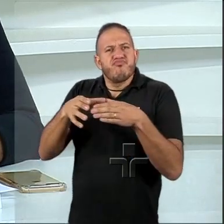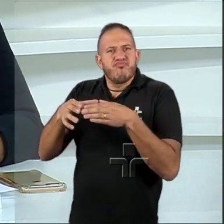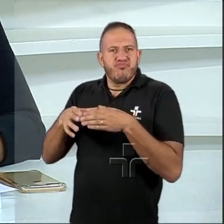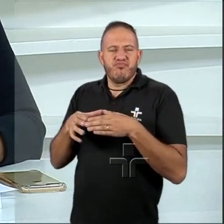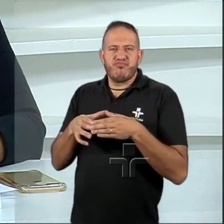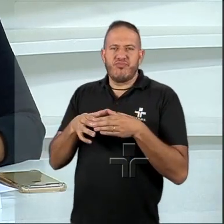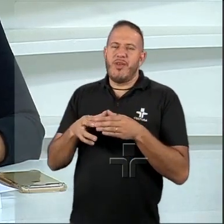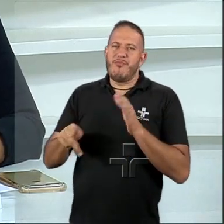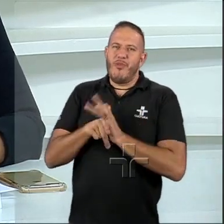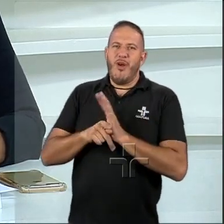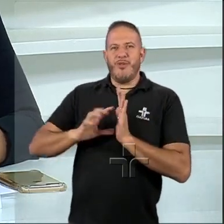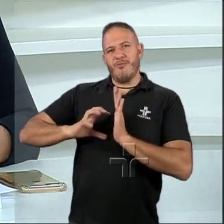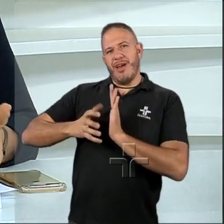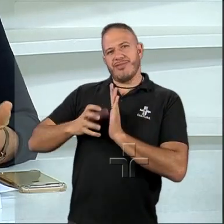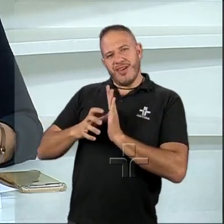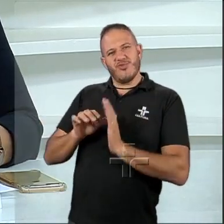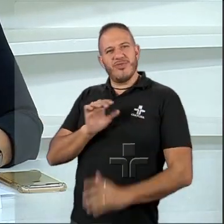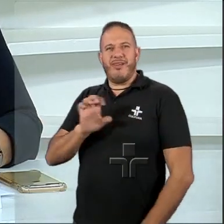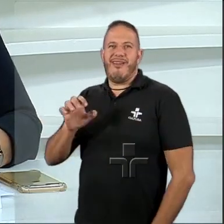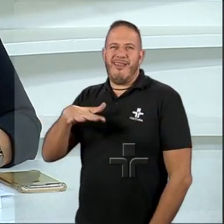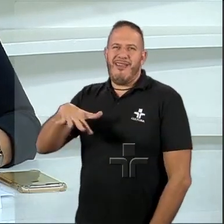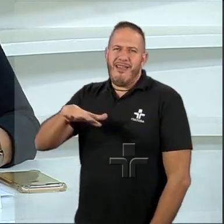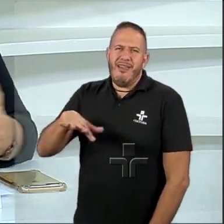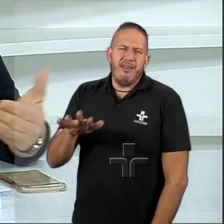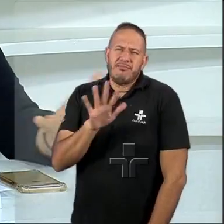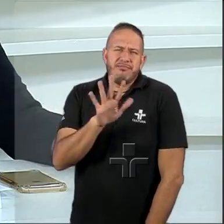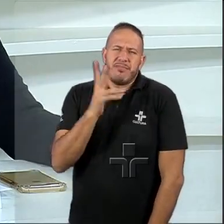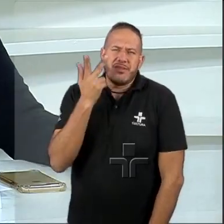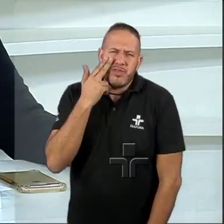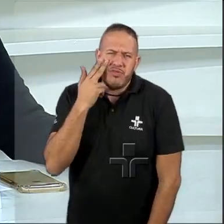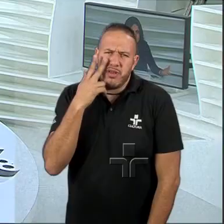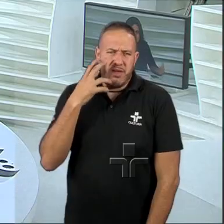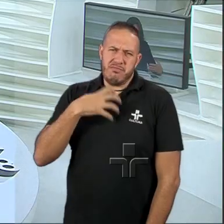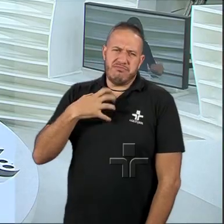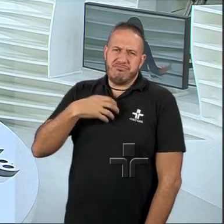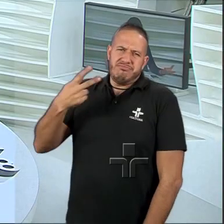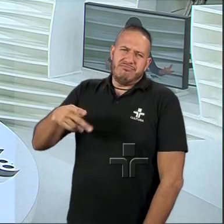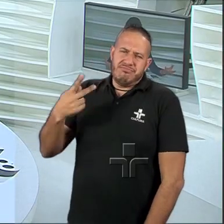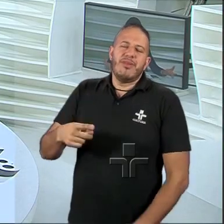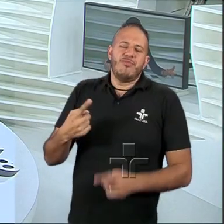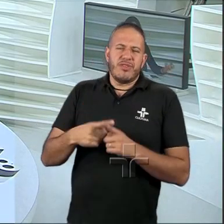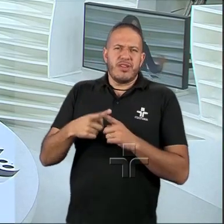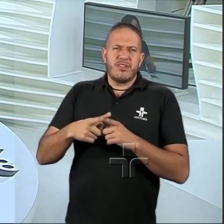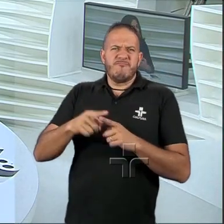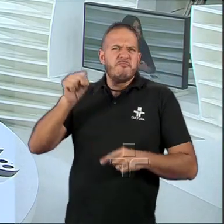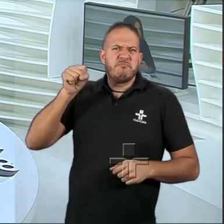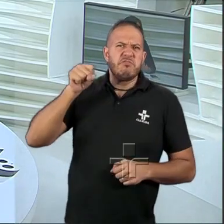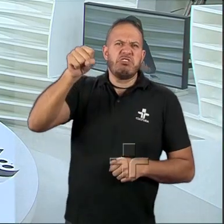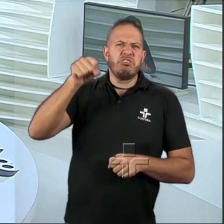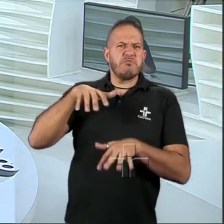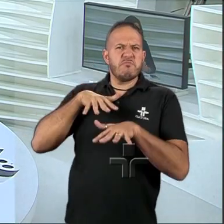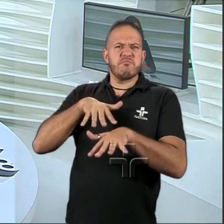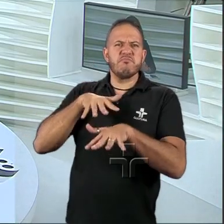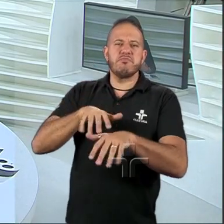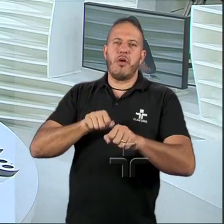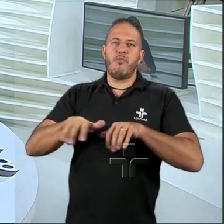dos partidos de esquerda. E não era natural que fosse assim, porque é uma manifestação chamada pelos